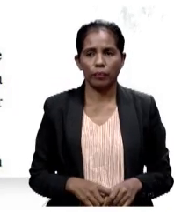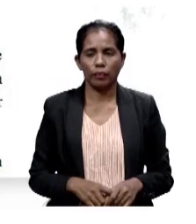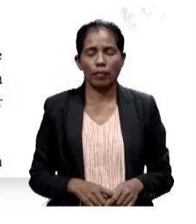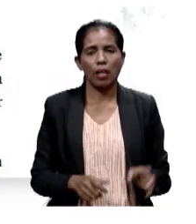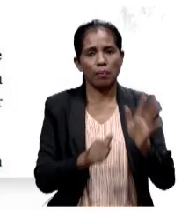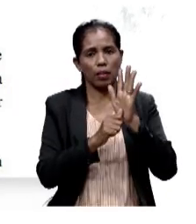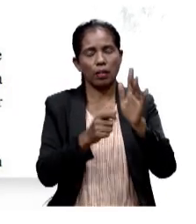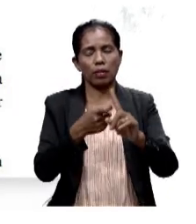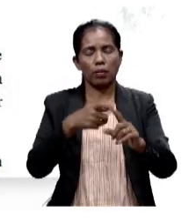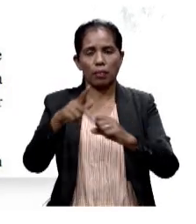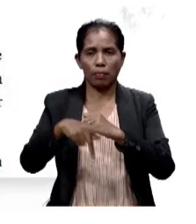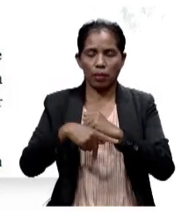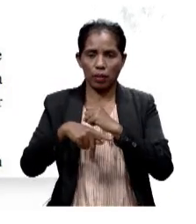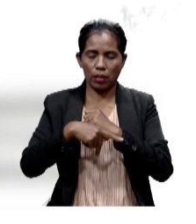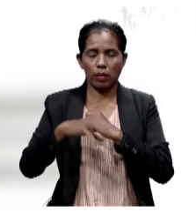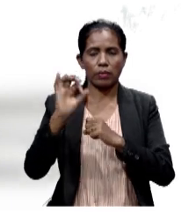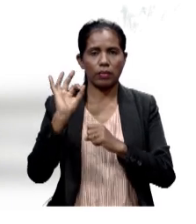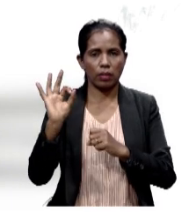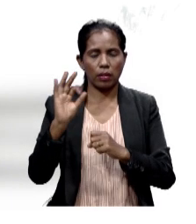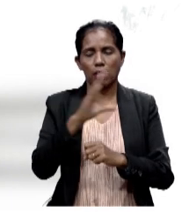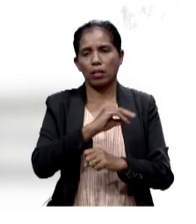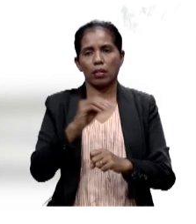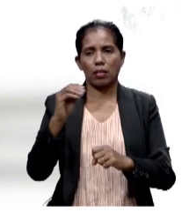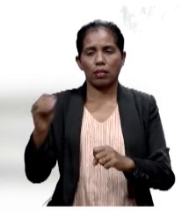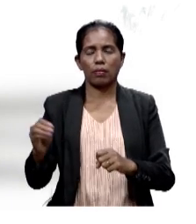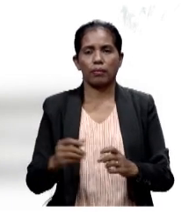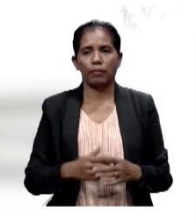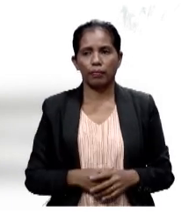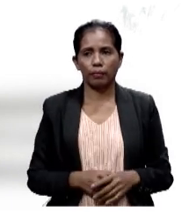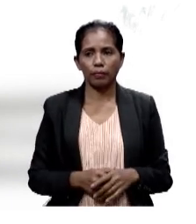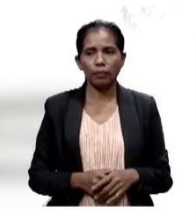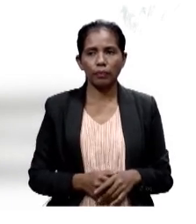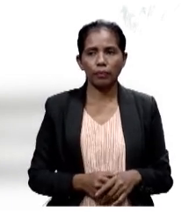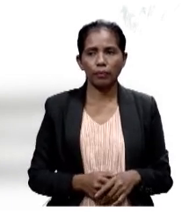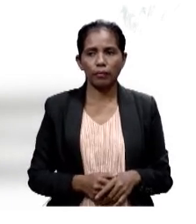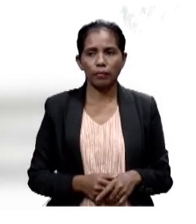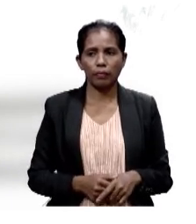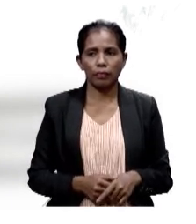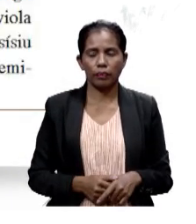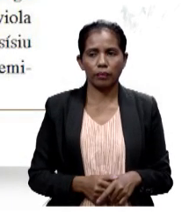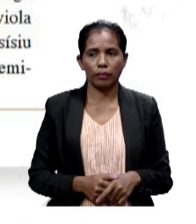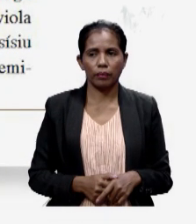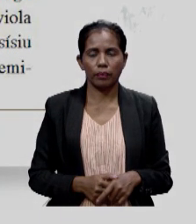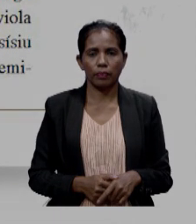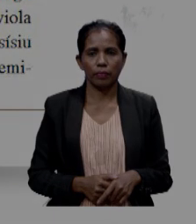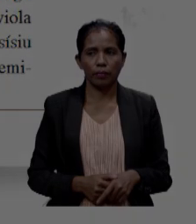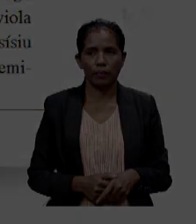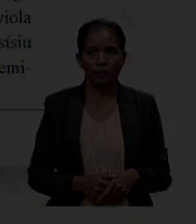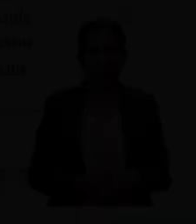apresenta-se bancada coligação ou plataforma entendimento. Felicitas Borges, Jaime dos Santos, GMN.